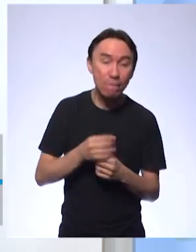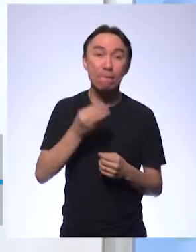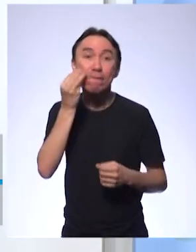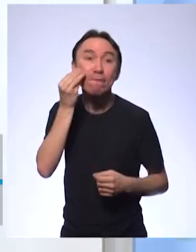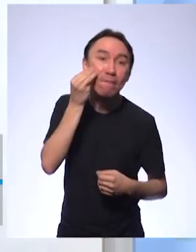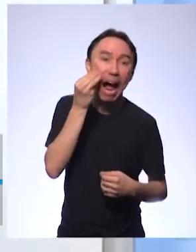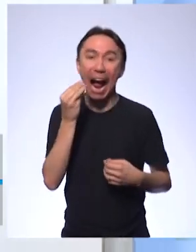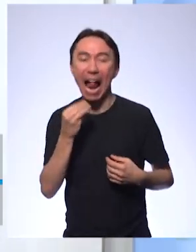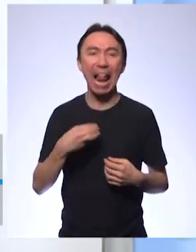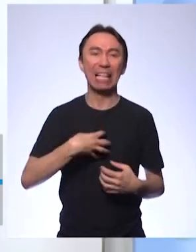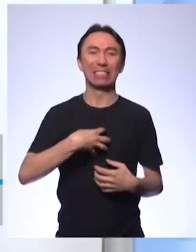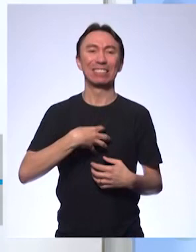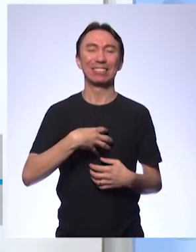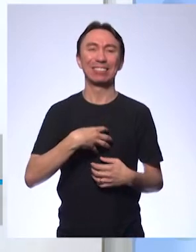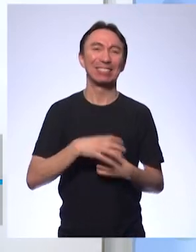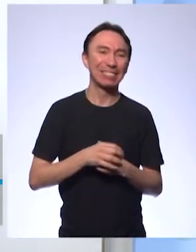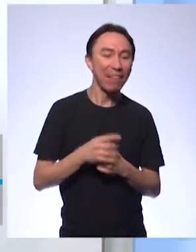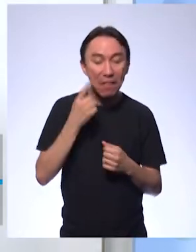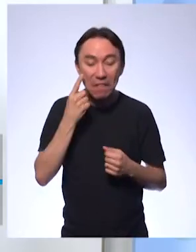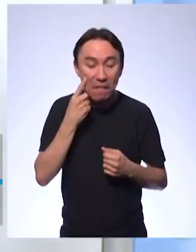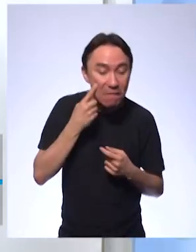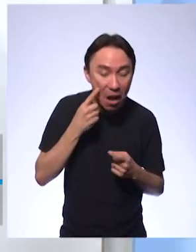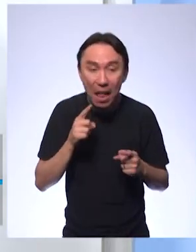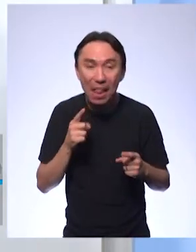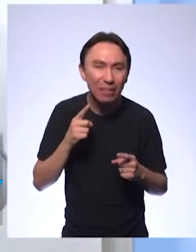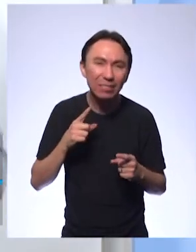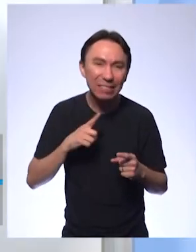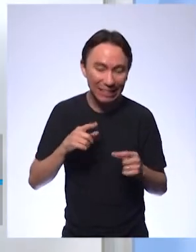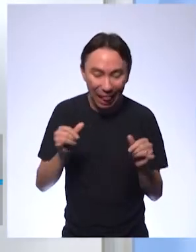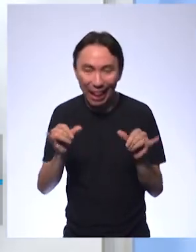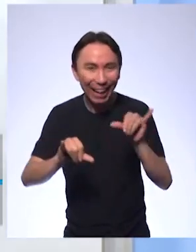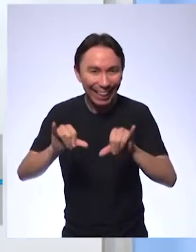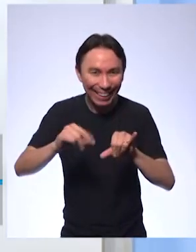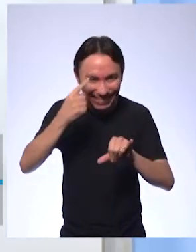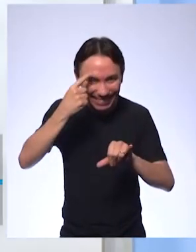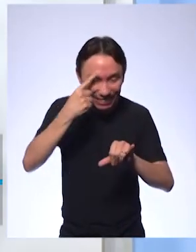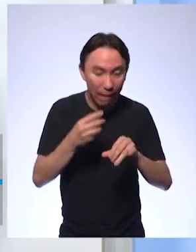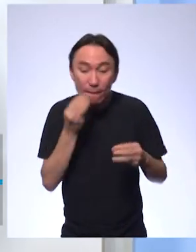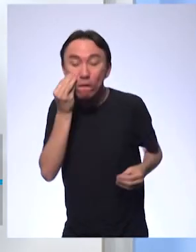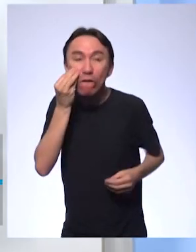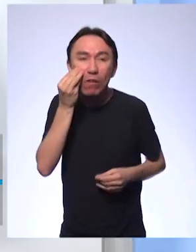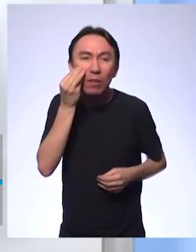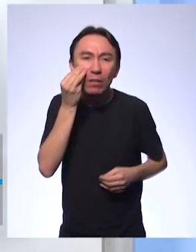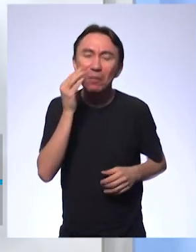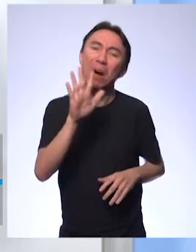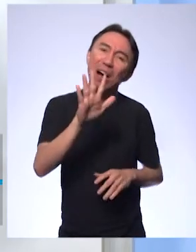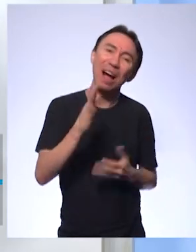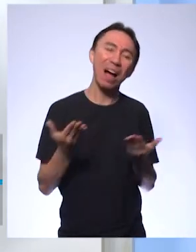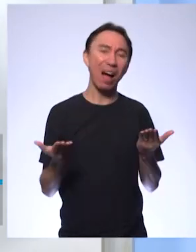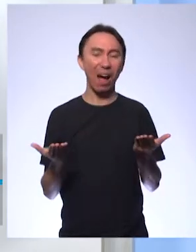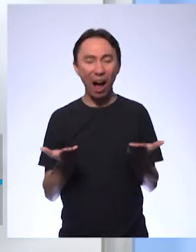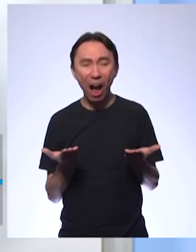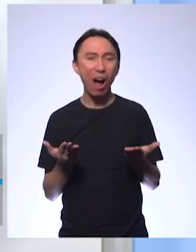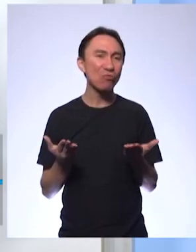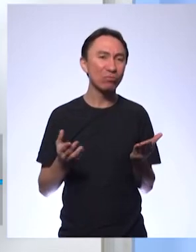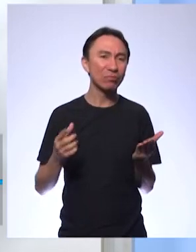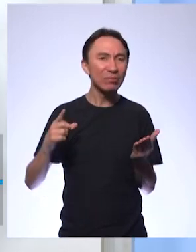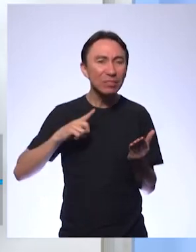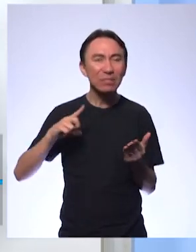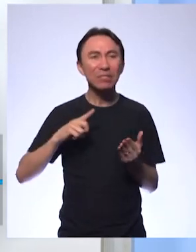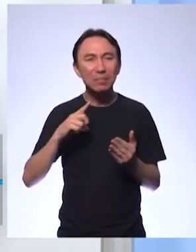fazendo um experimento, o olho está ali no experimento e tudo mais, mas a gente está tentando fazer aqui na verdade, com